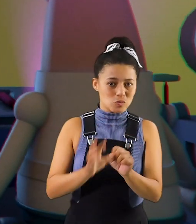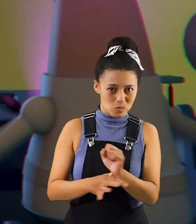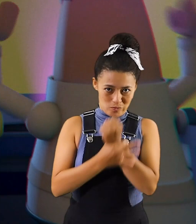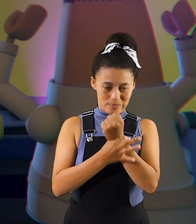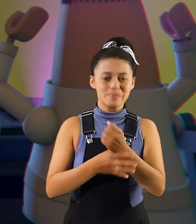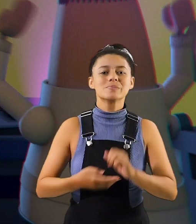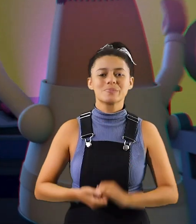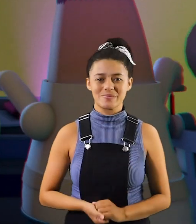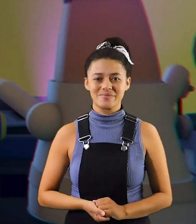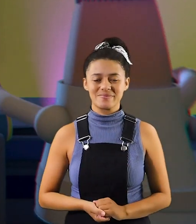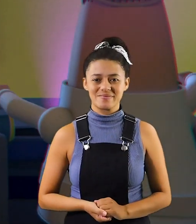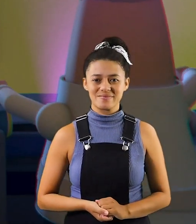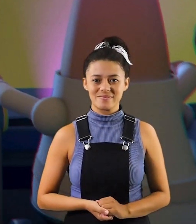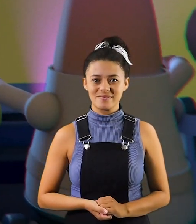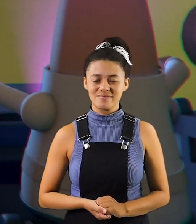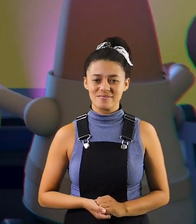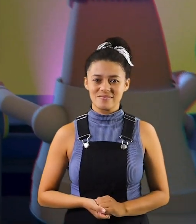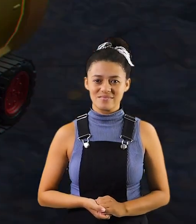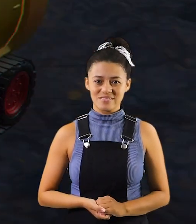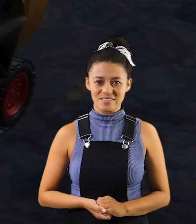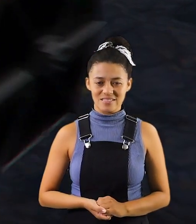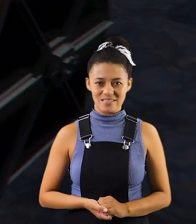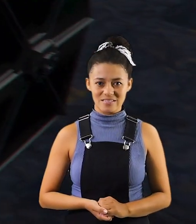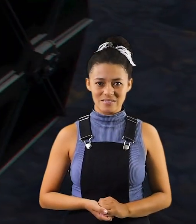Ligar escudo Super Power.